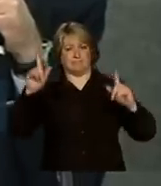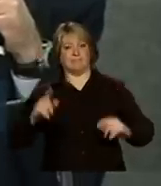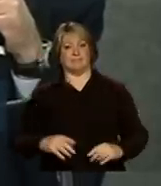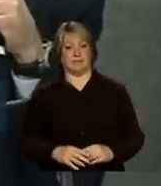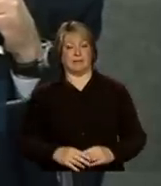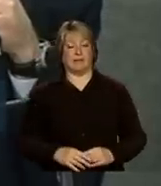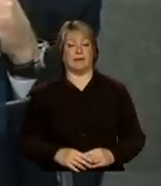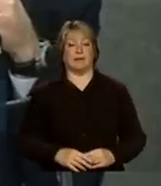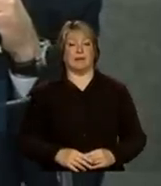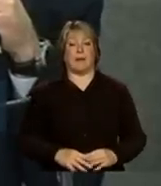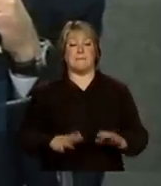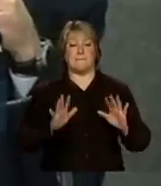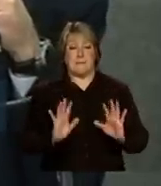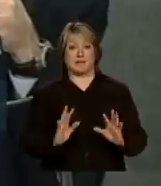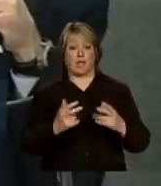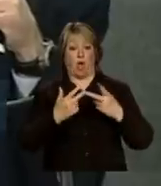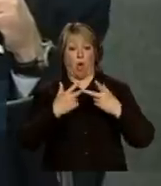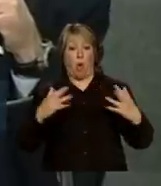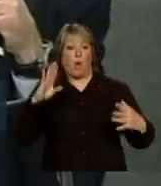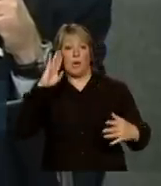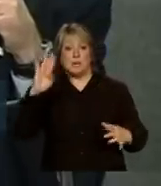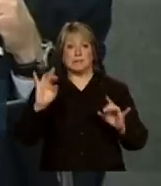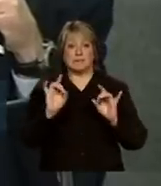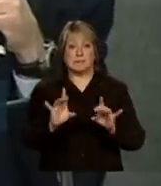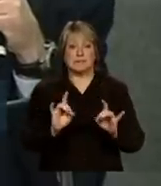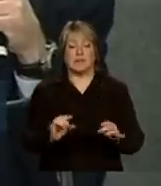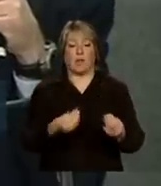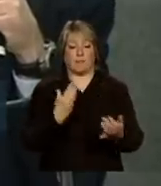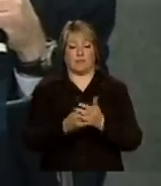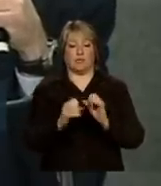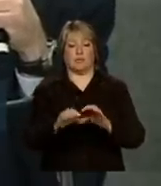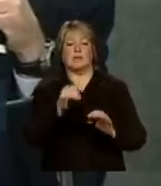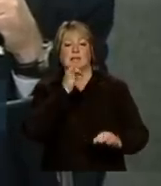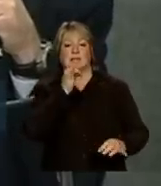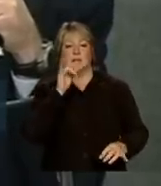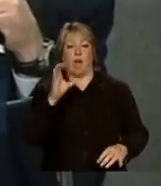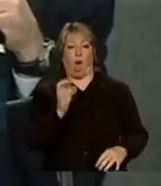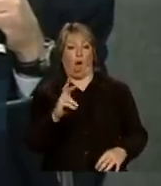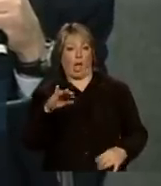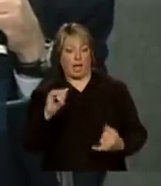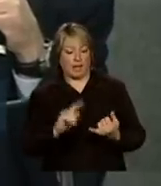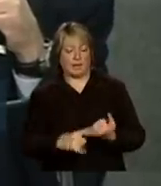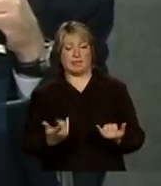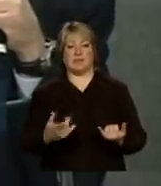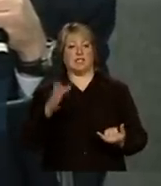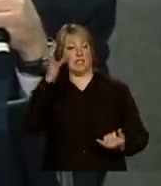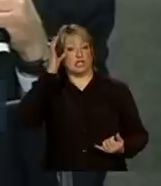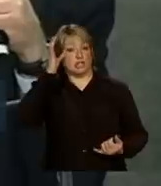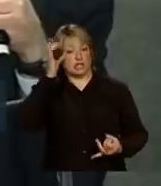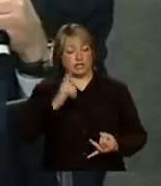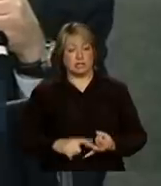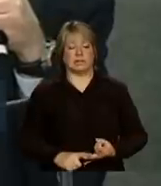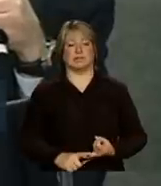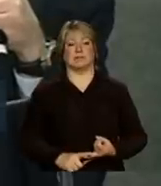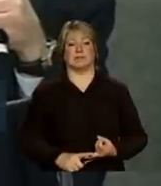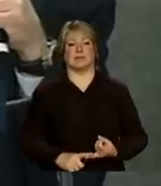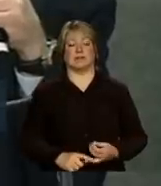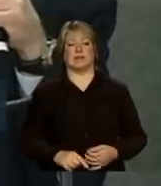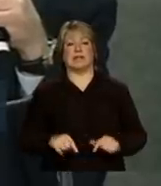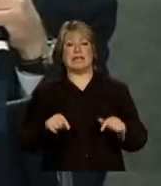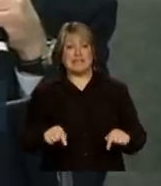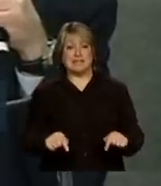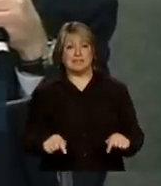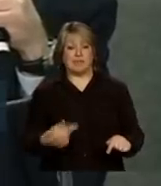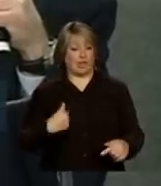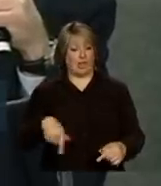mas coisas específicas como Educação de uma Coreia ou numa China Tá certo né eu Dio ass isso tá na